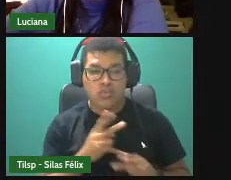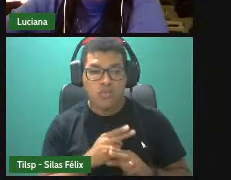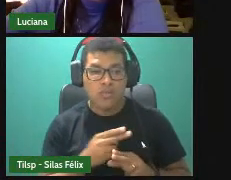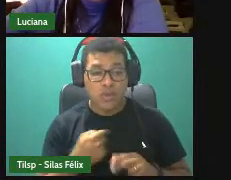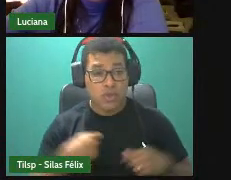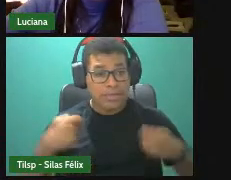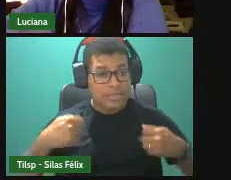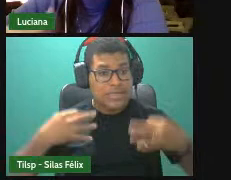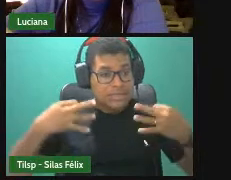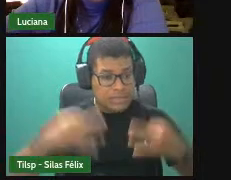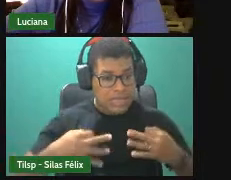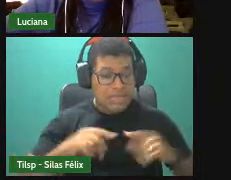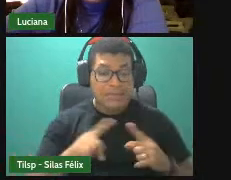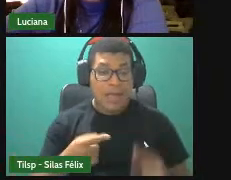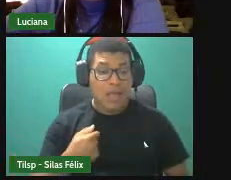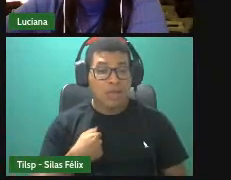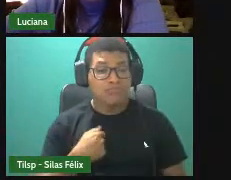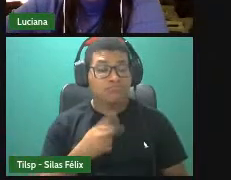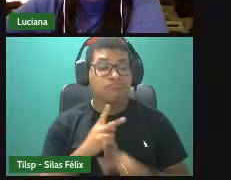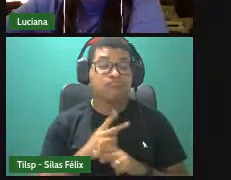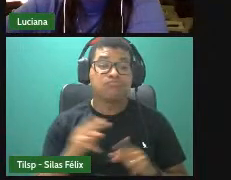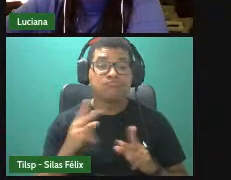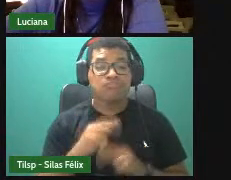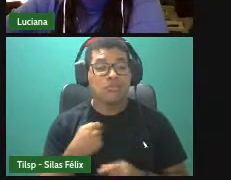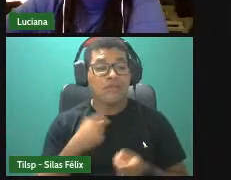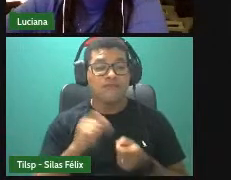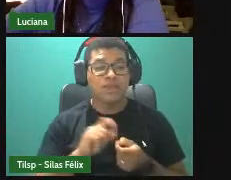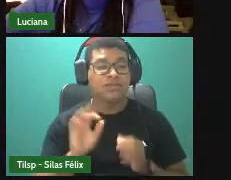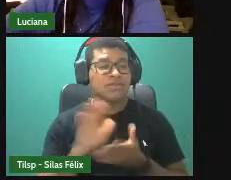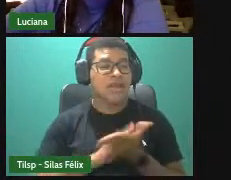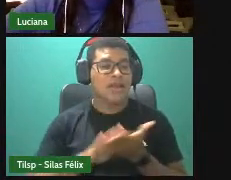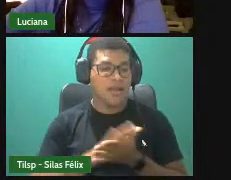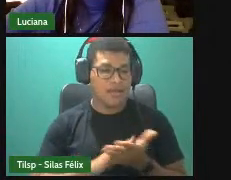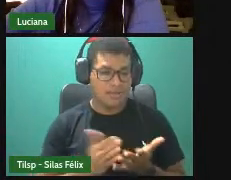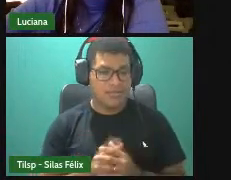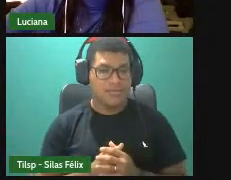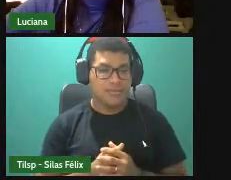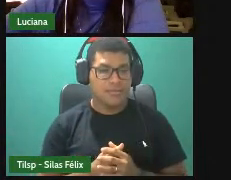este dentista não fez nada, tá?